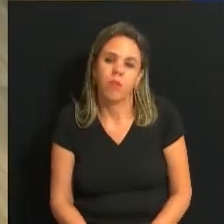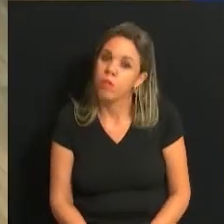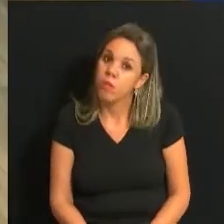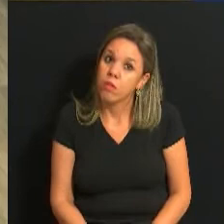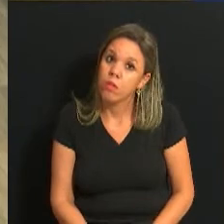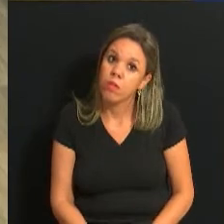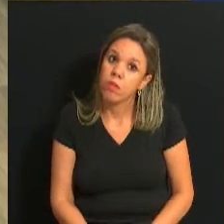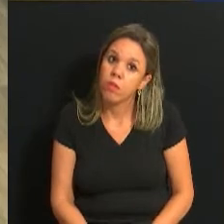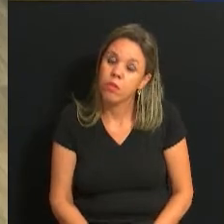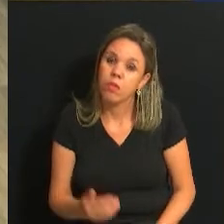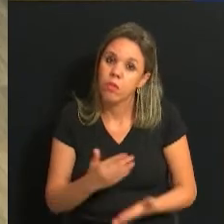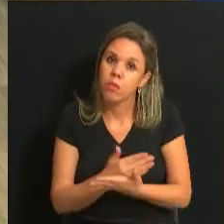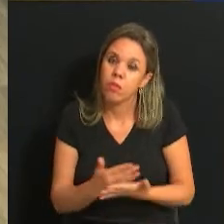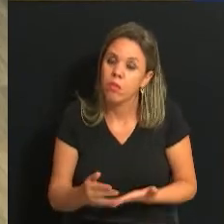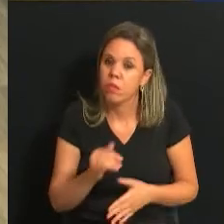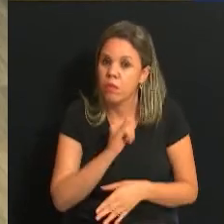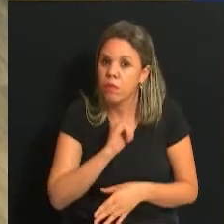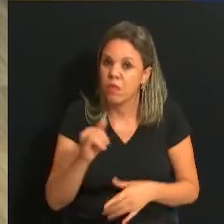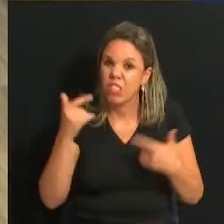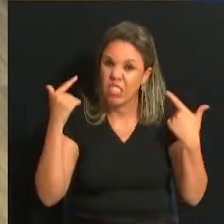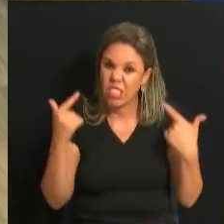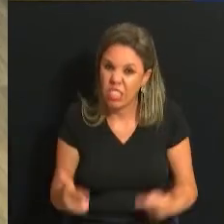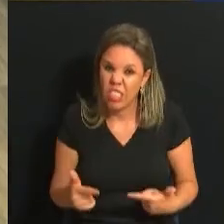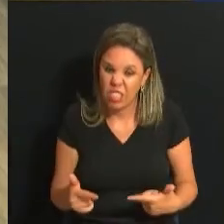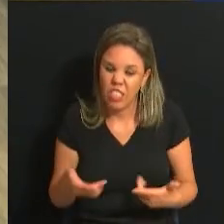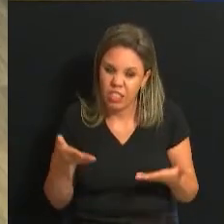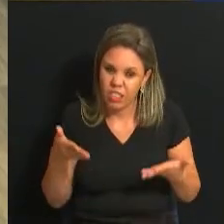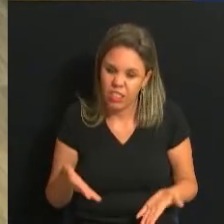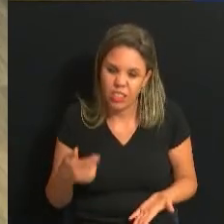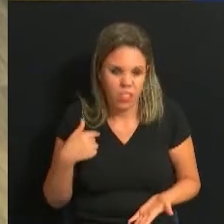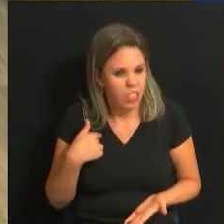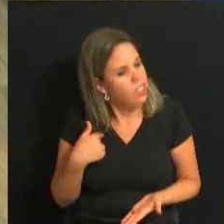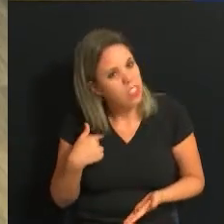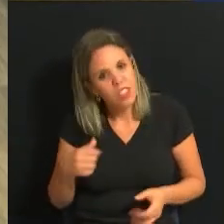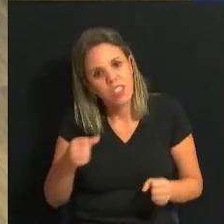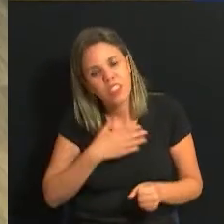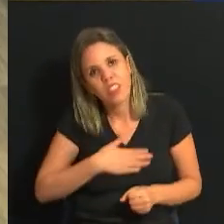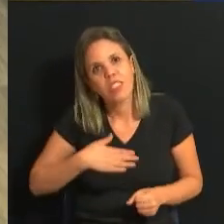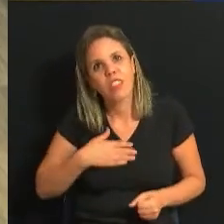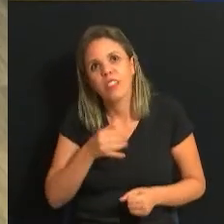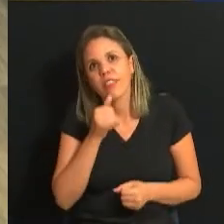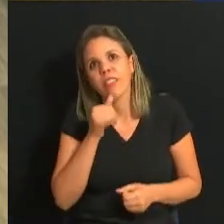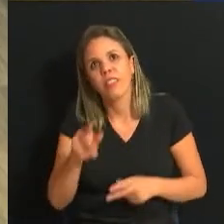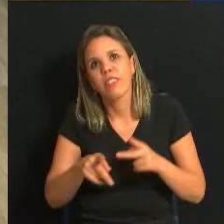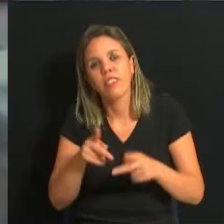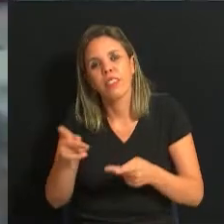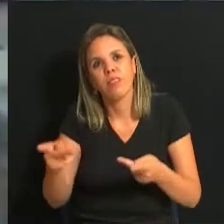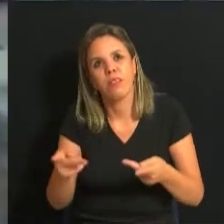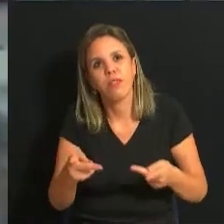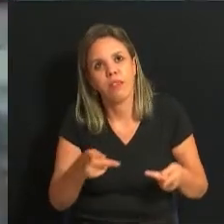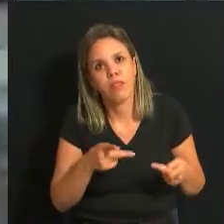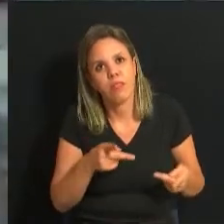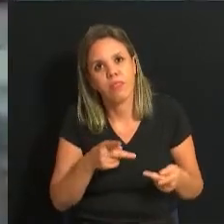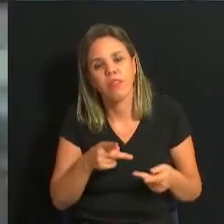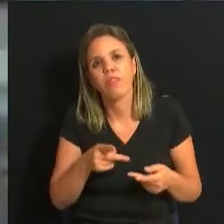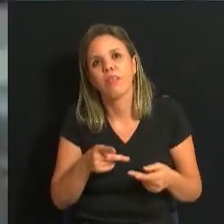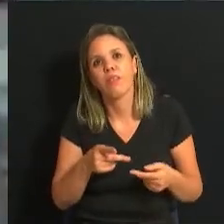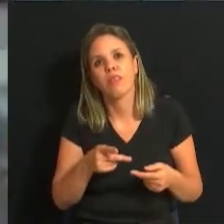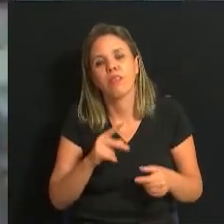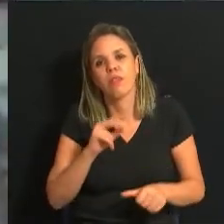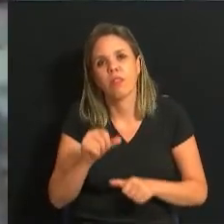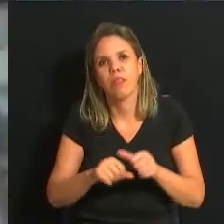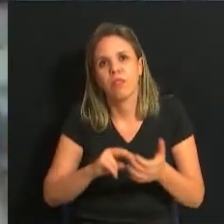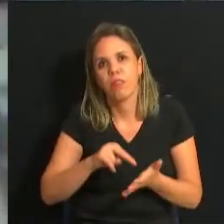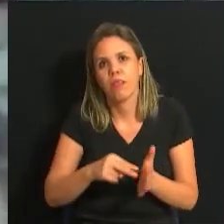Eu vou começar bancando a chata do rolê aqui, tá? Eu gosto de convidar as pessoas a mudar um pouquinho a semântica, a forma